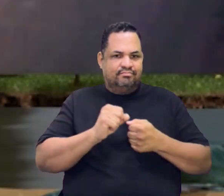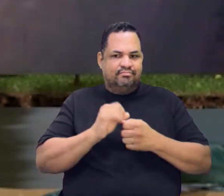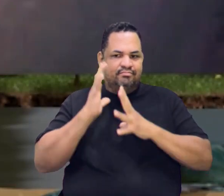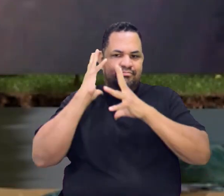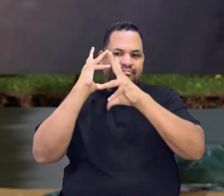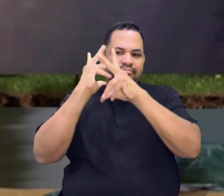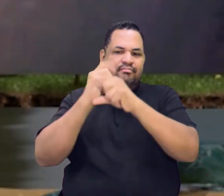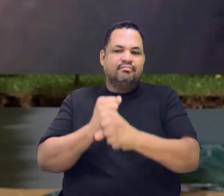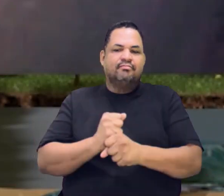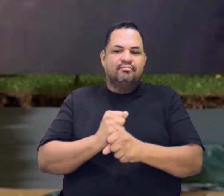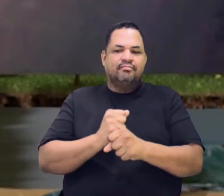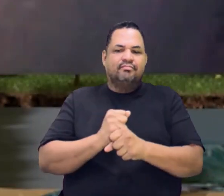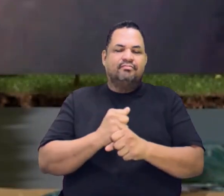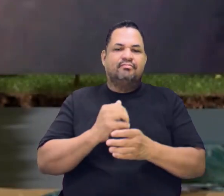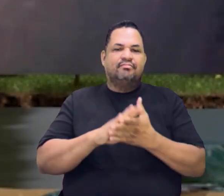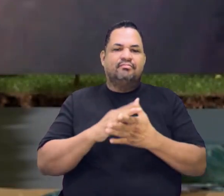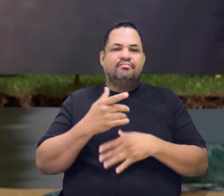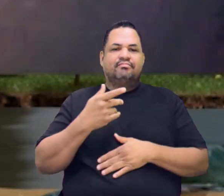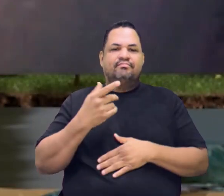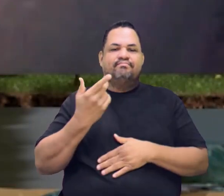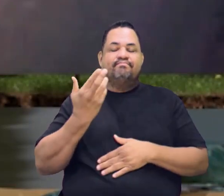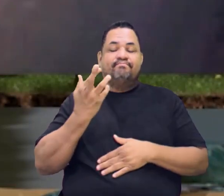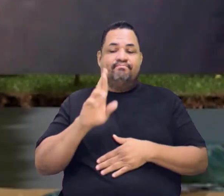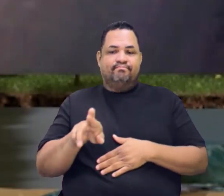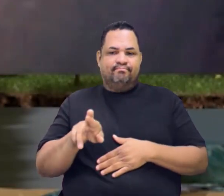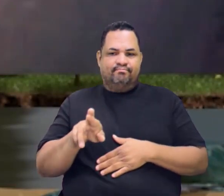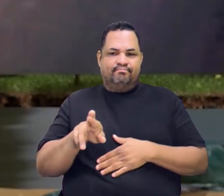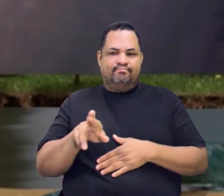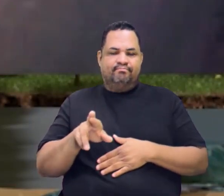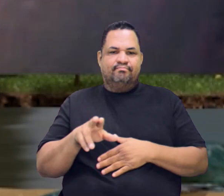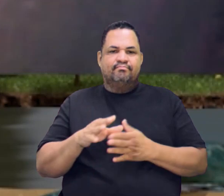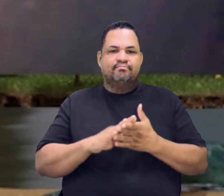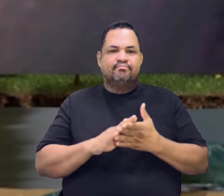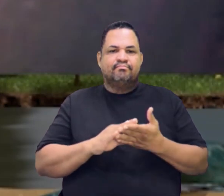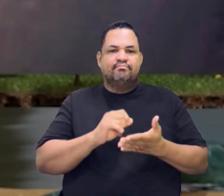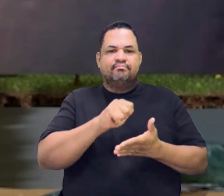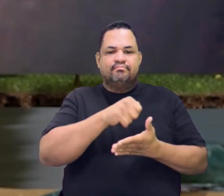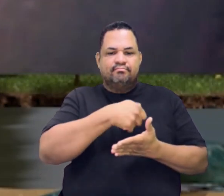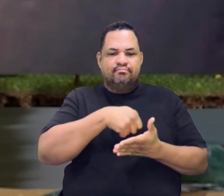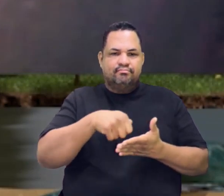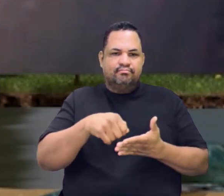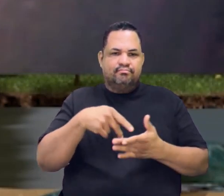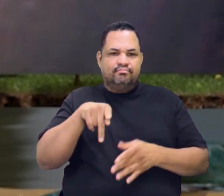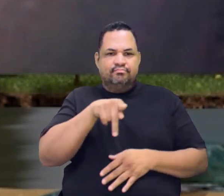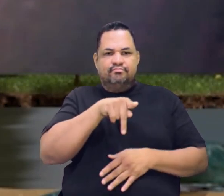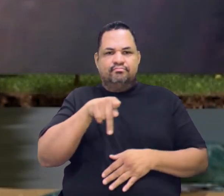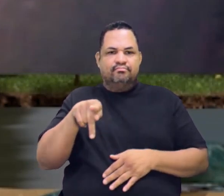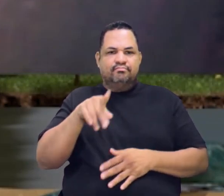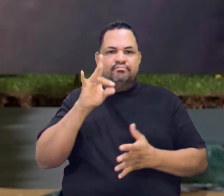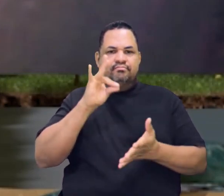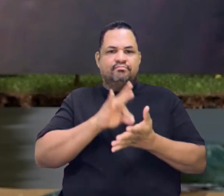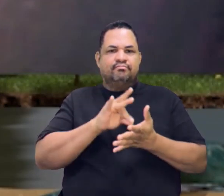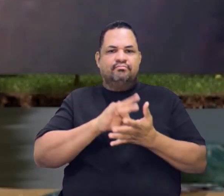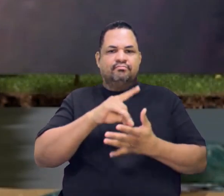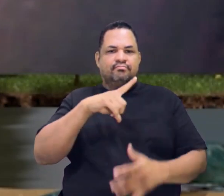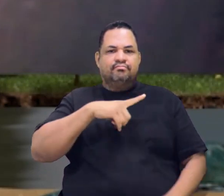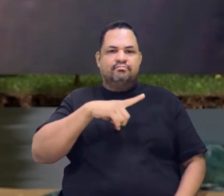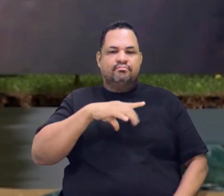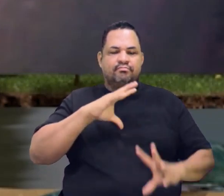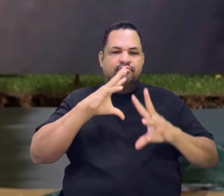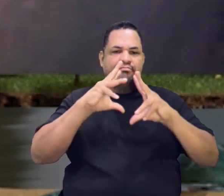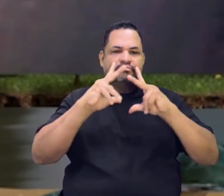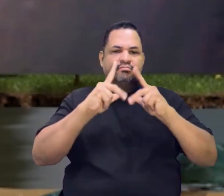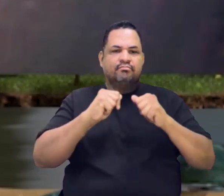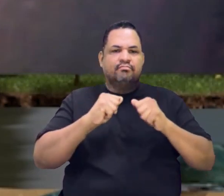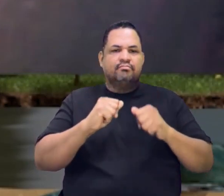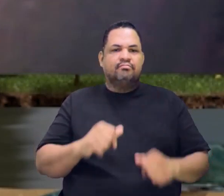uma revisão para recuperação, tá bom? Então procura notar. Professor, o que, que de fato vai cair? Rapaz, é